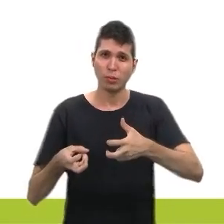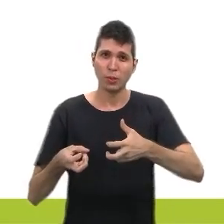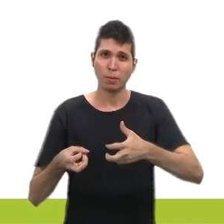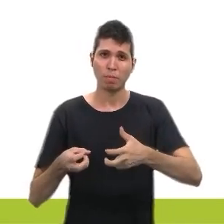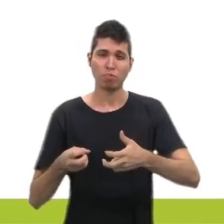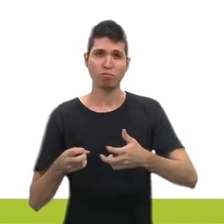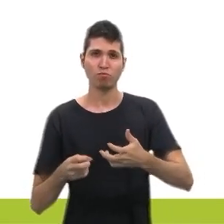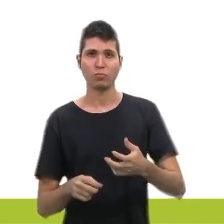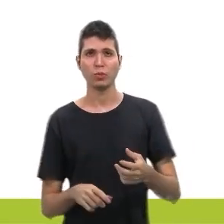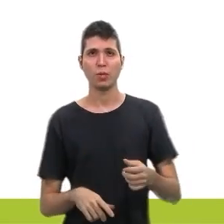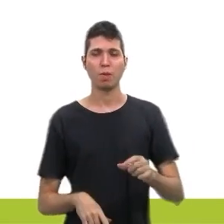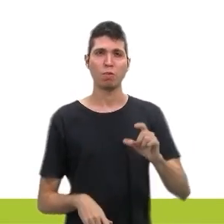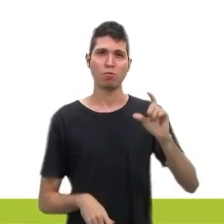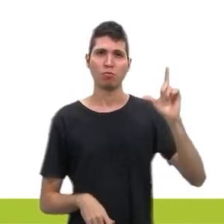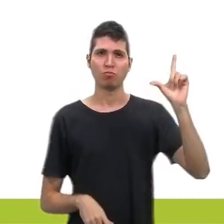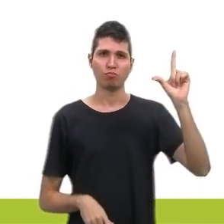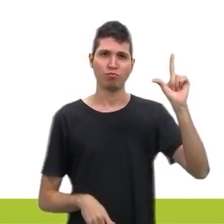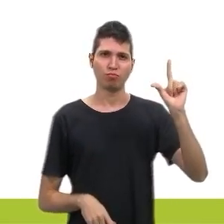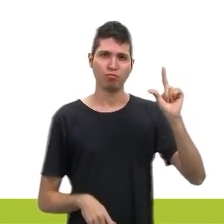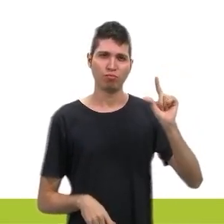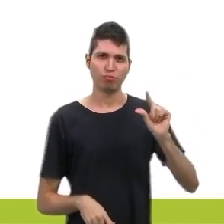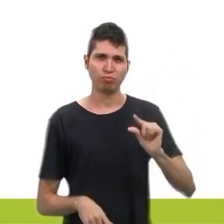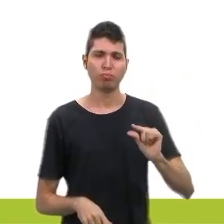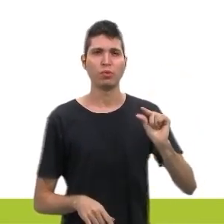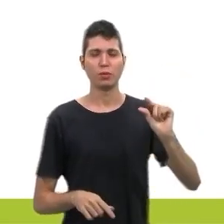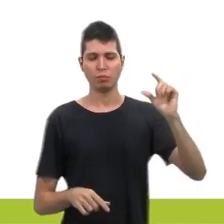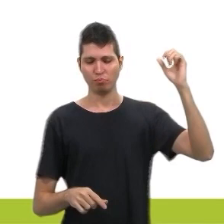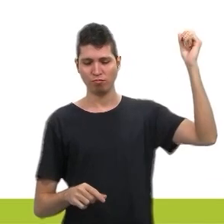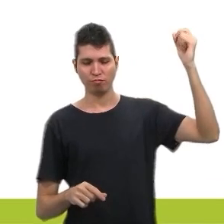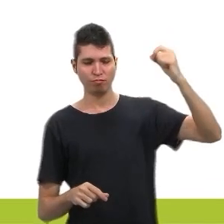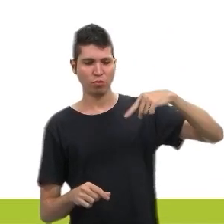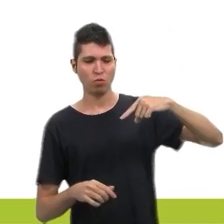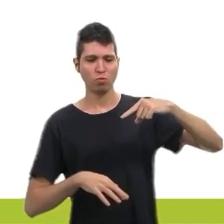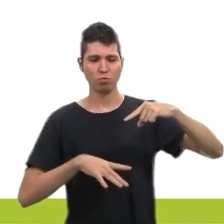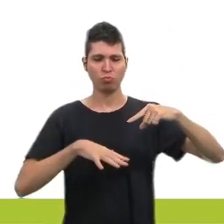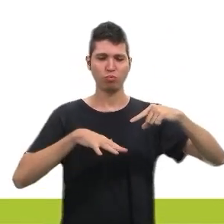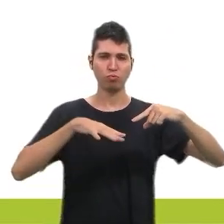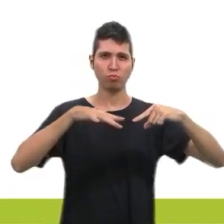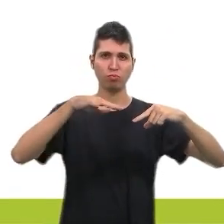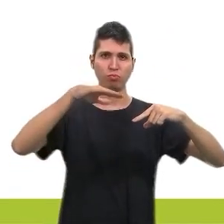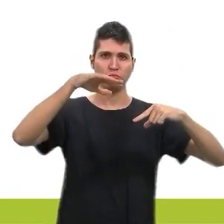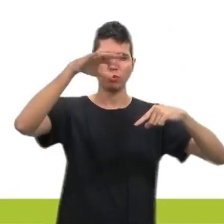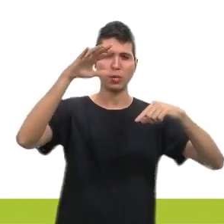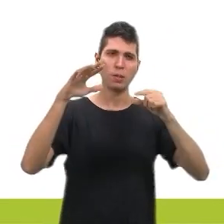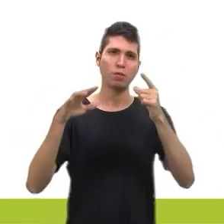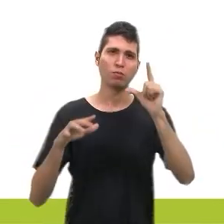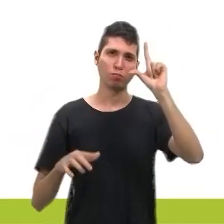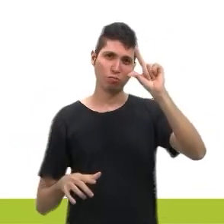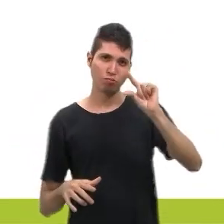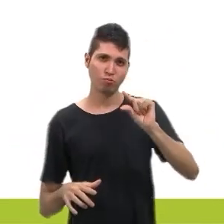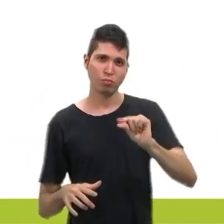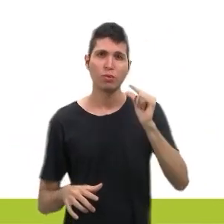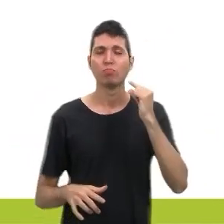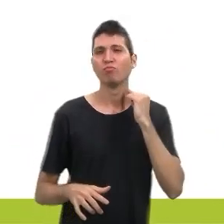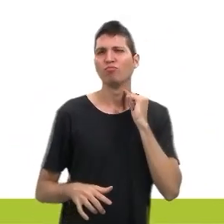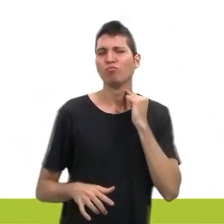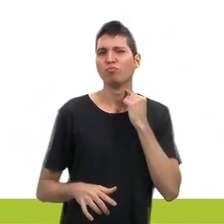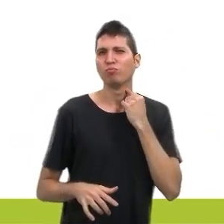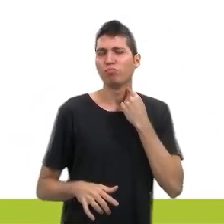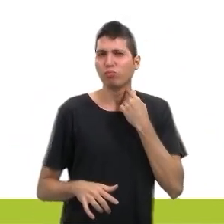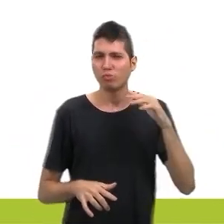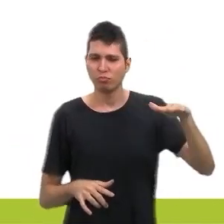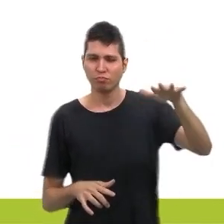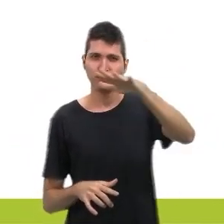como a redução da emissão de gases do efeito estufa e a diminuição da poluição atmosférica. O gráfico mostra